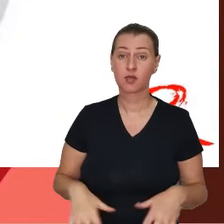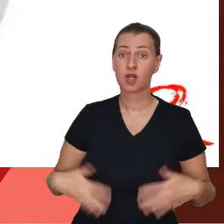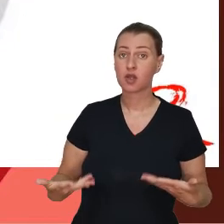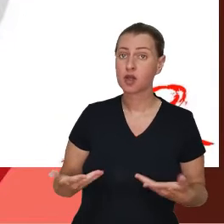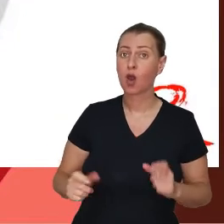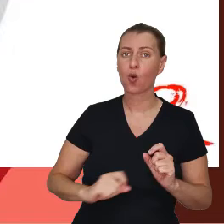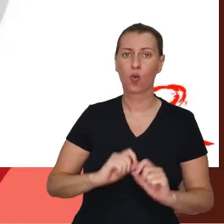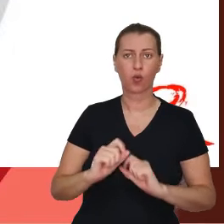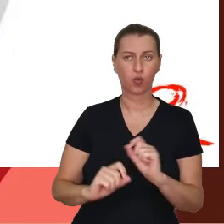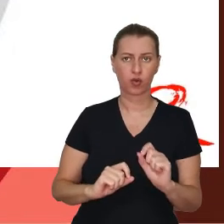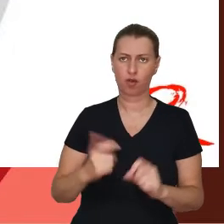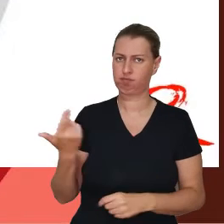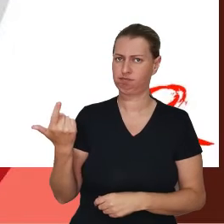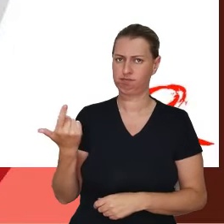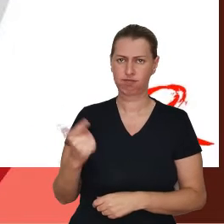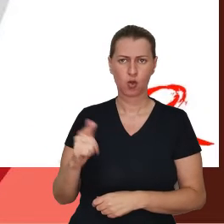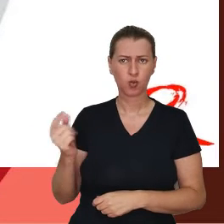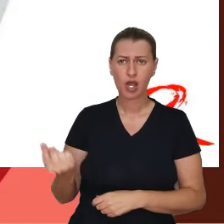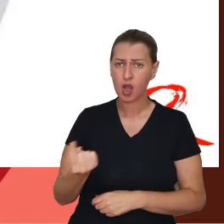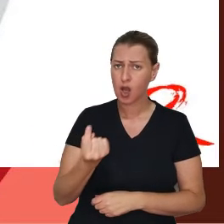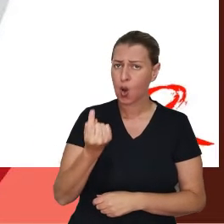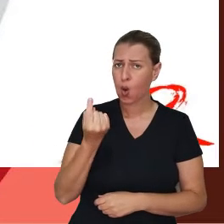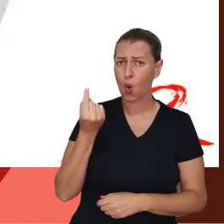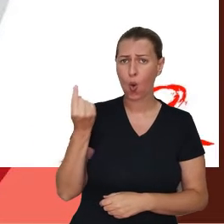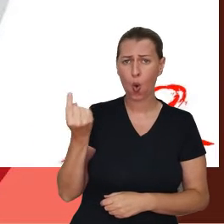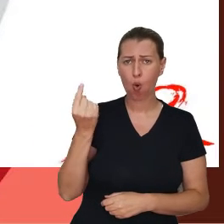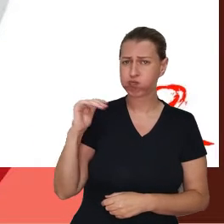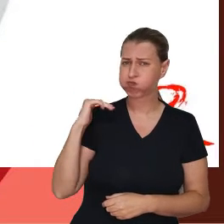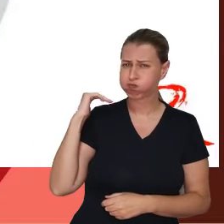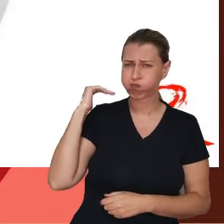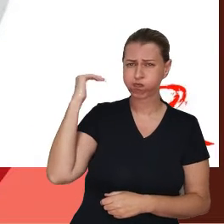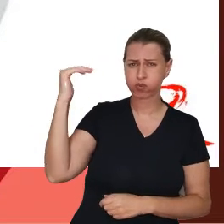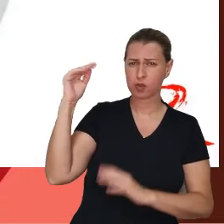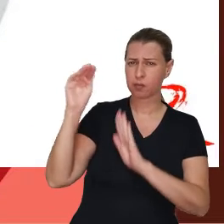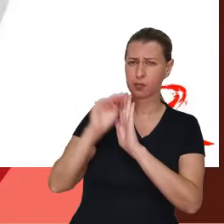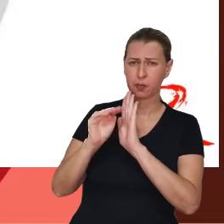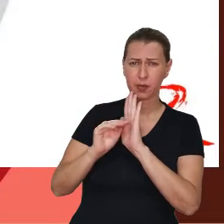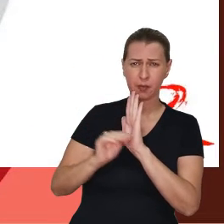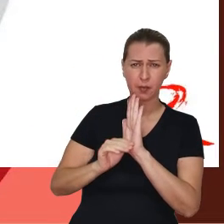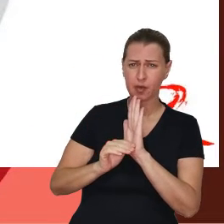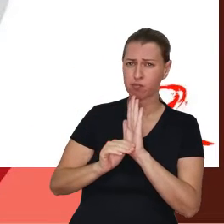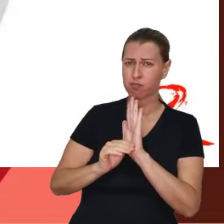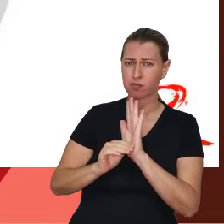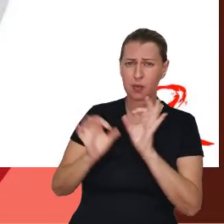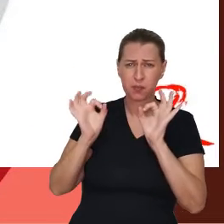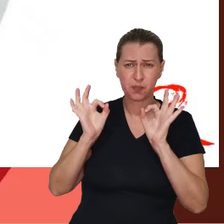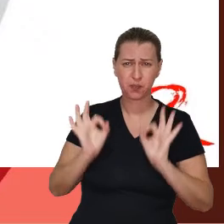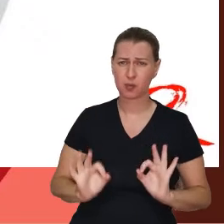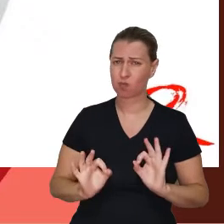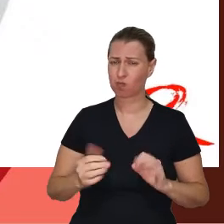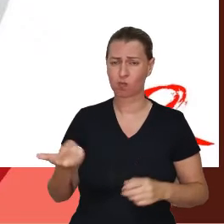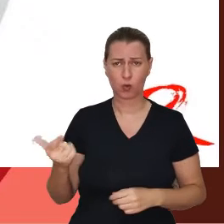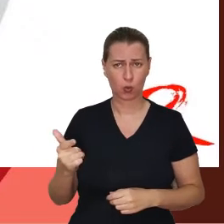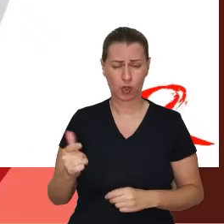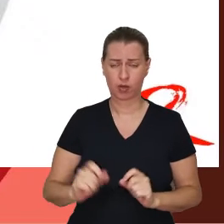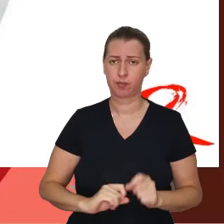De todo modo, não existe uma profilaxia soberana, uma profilaxia absoluta, né? A gente